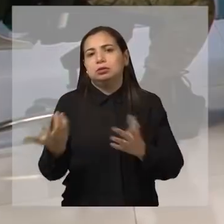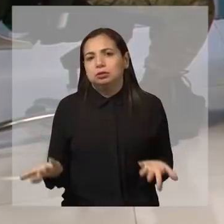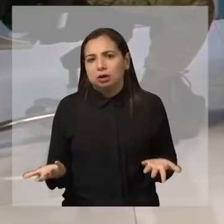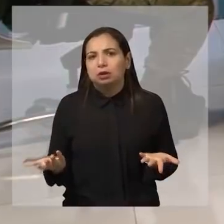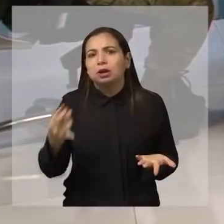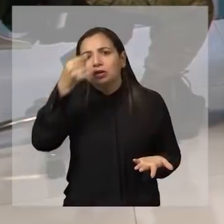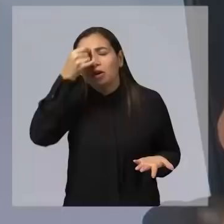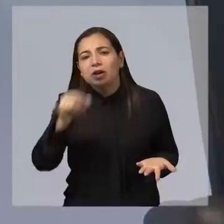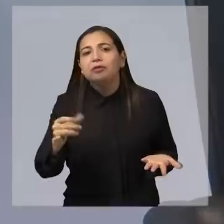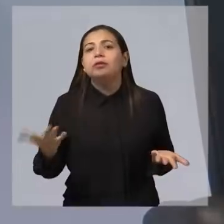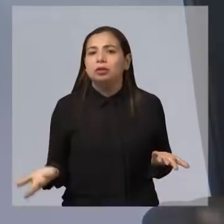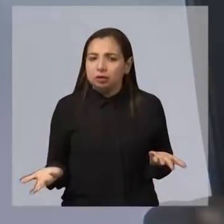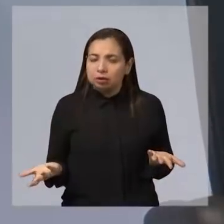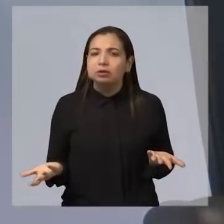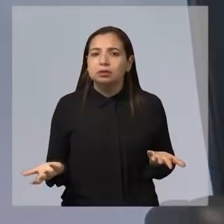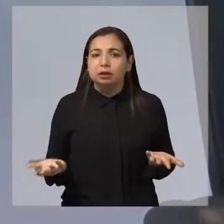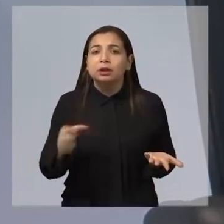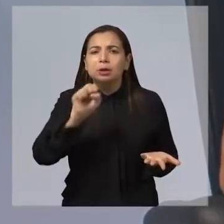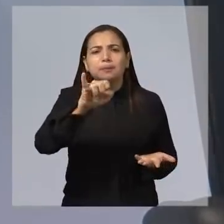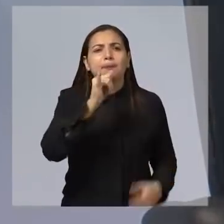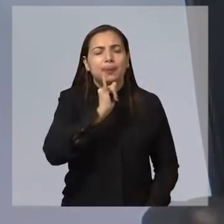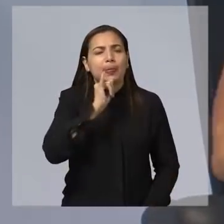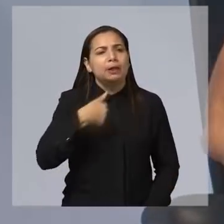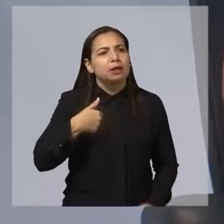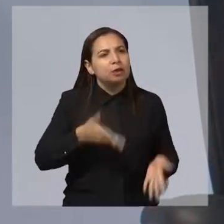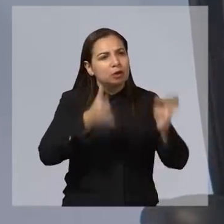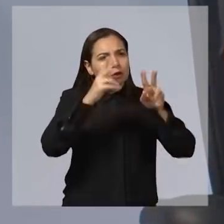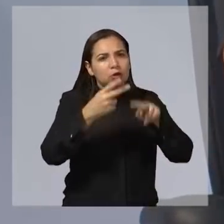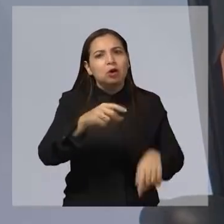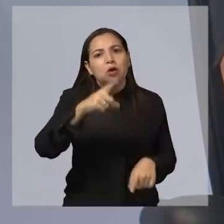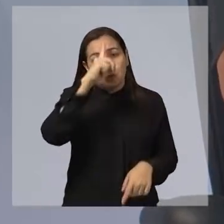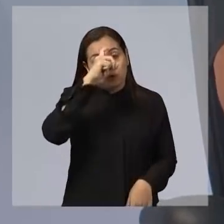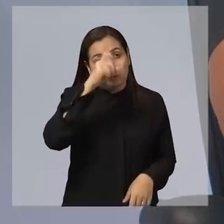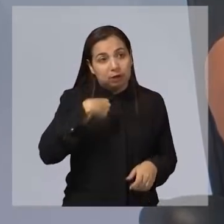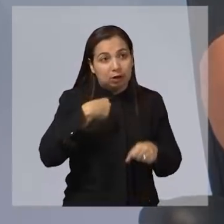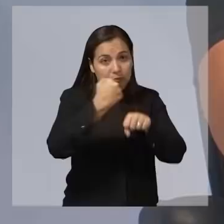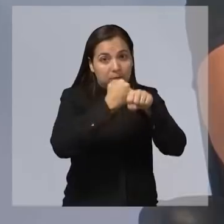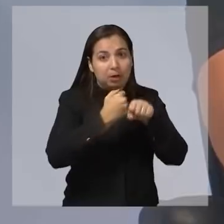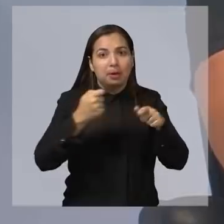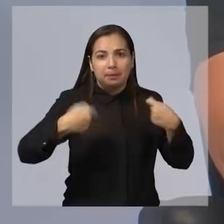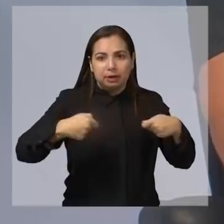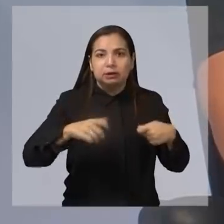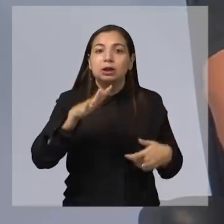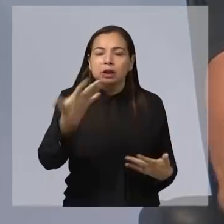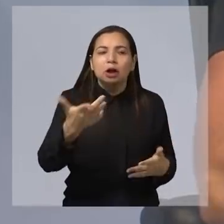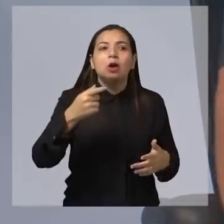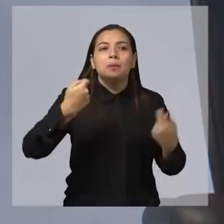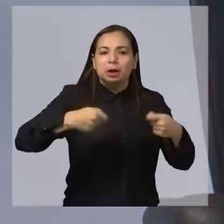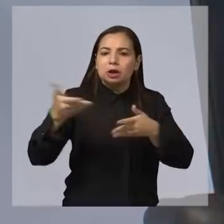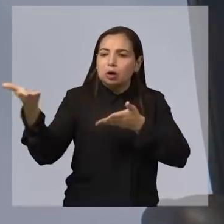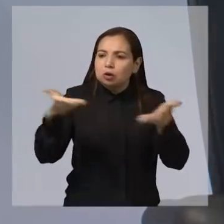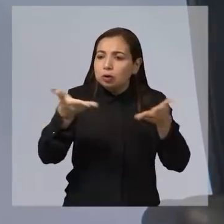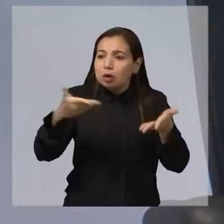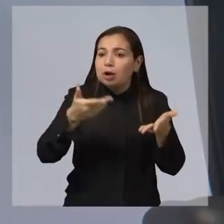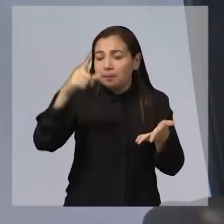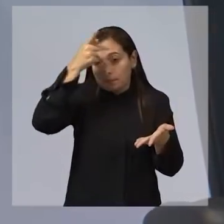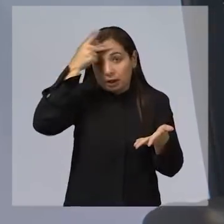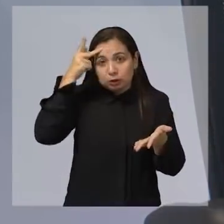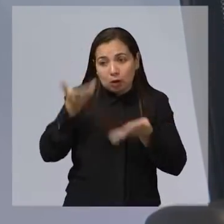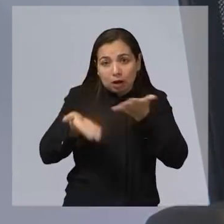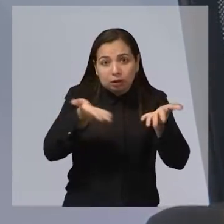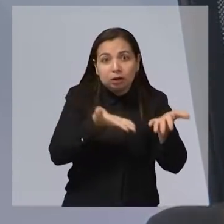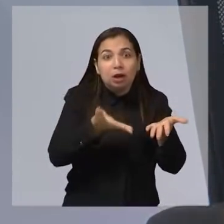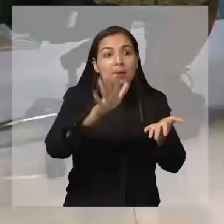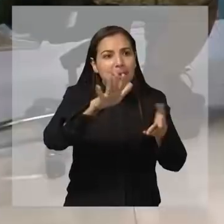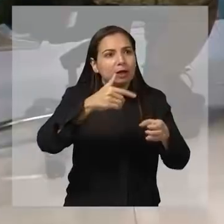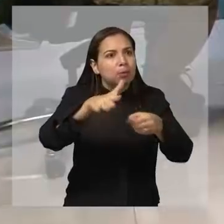Vamos supor, se tiver uma lei de hospital simples assim, tiver uma lei, eu tenho que receber todos os pacientes lá. Vai encher o hospital e não vai ter atendimento. Você está